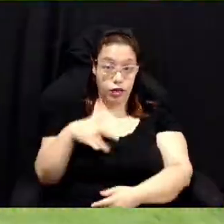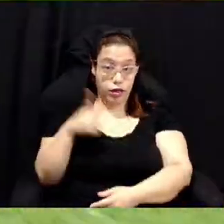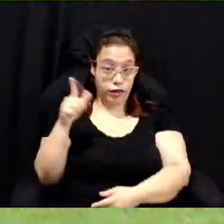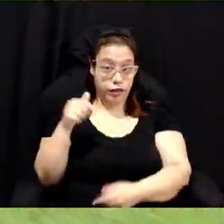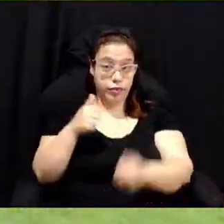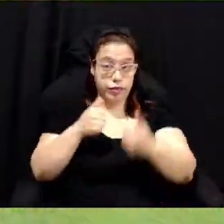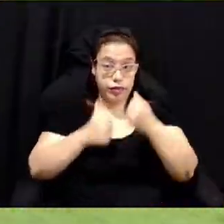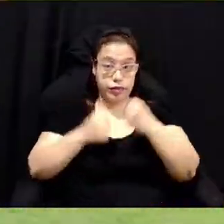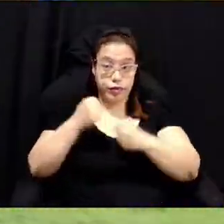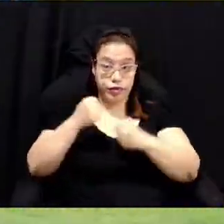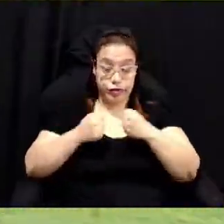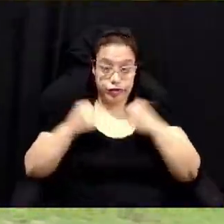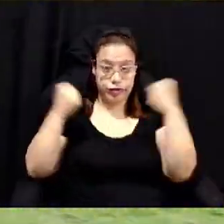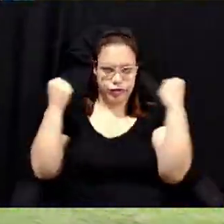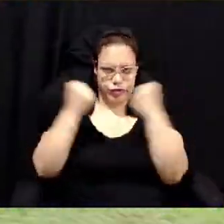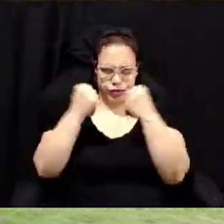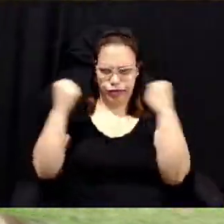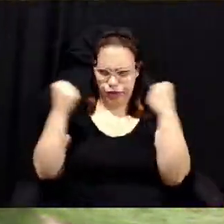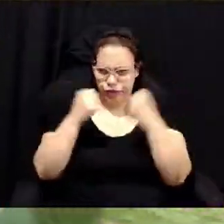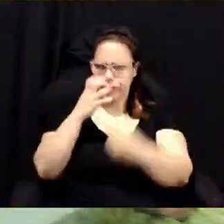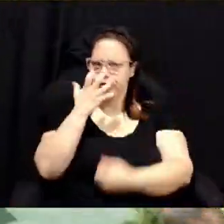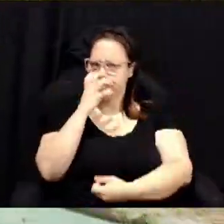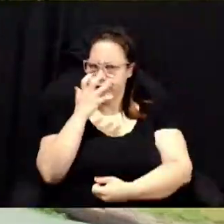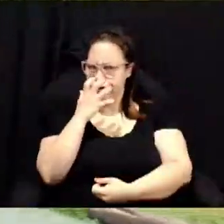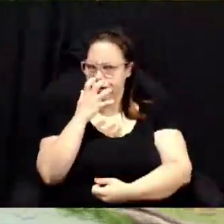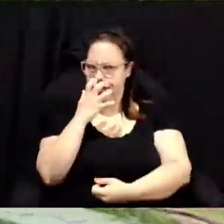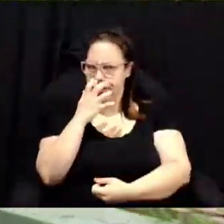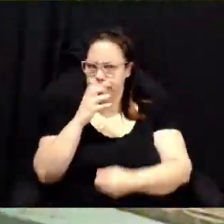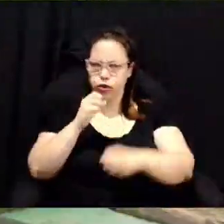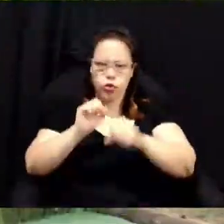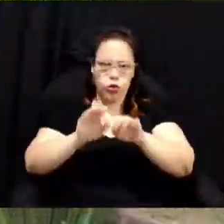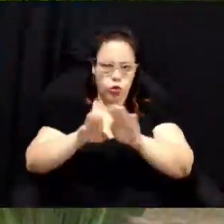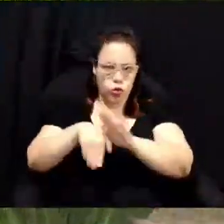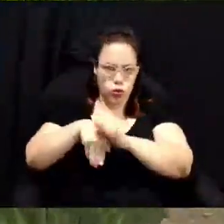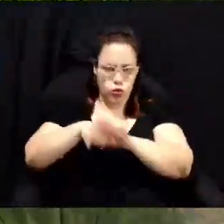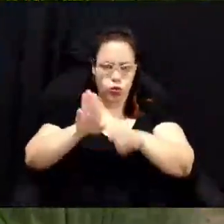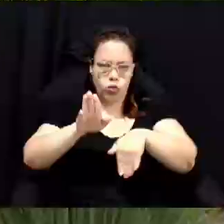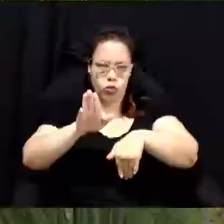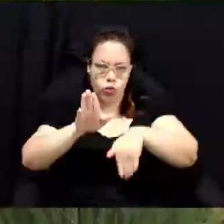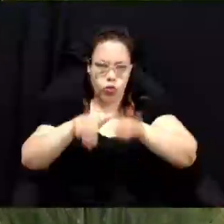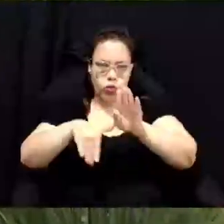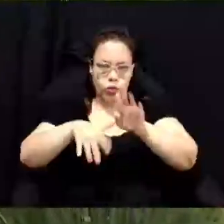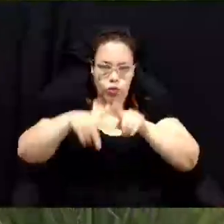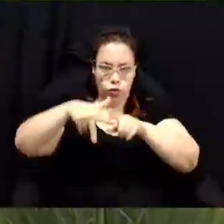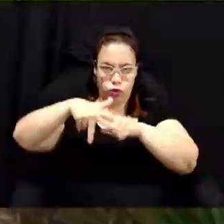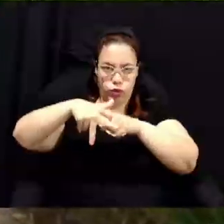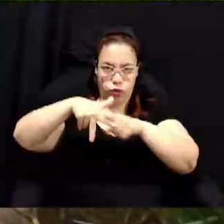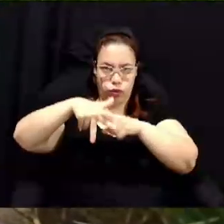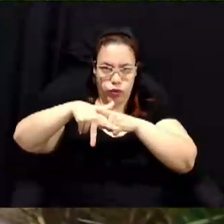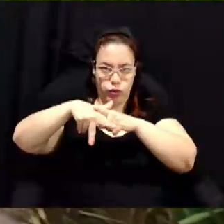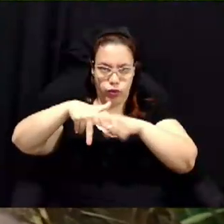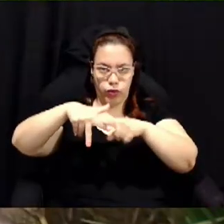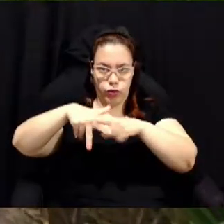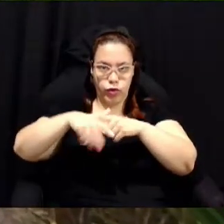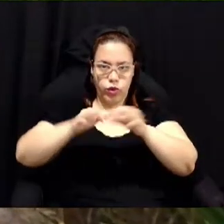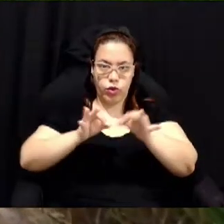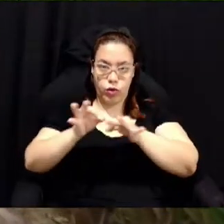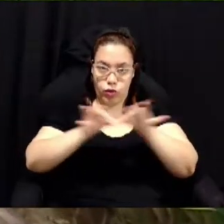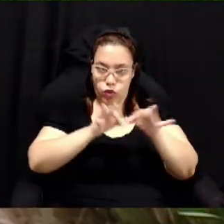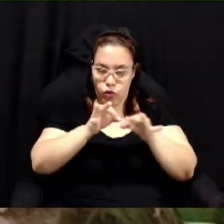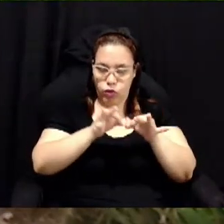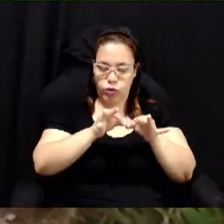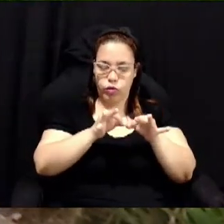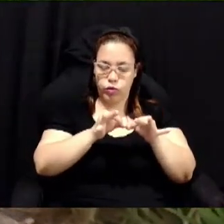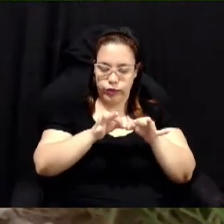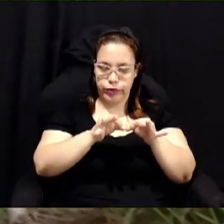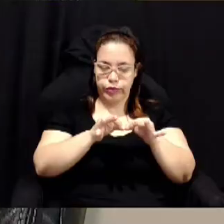corpo é fundamental para o cão. O alongamento deve focar nas pernas e no tronco, preparando seus músculos para o